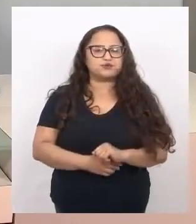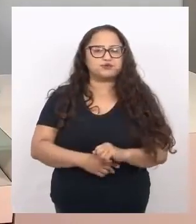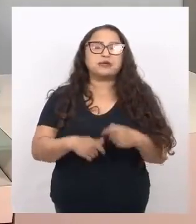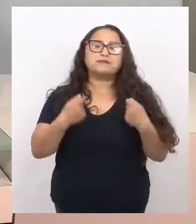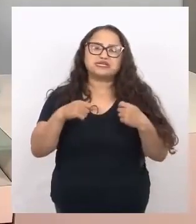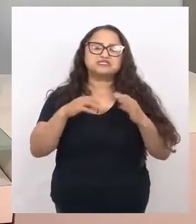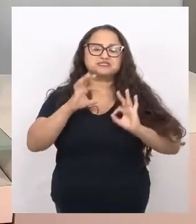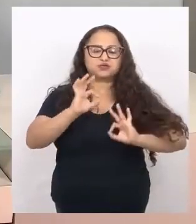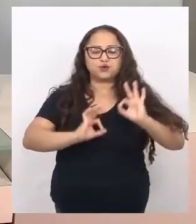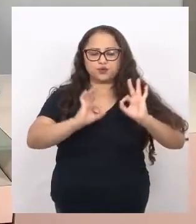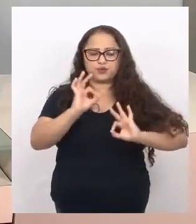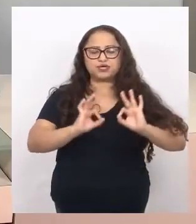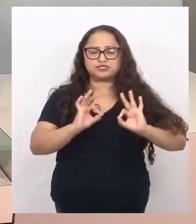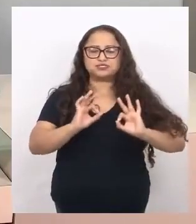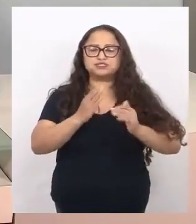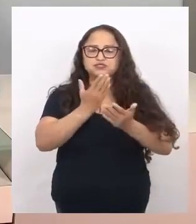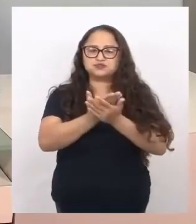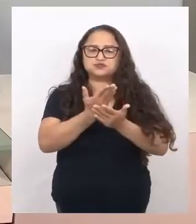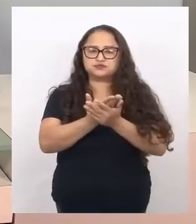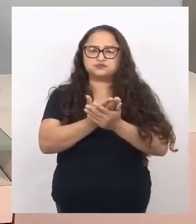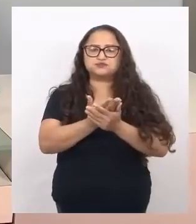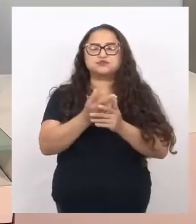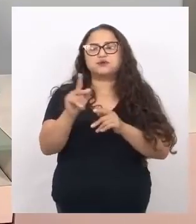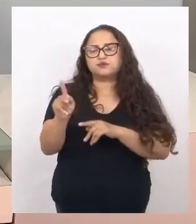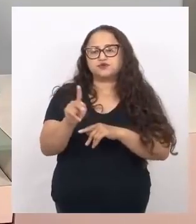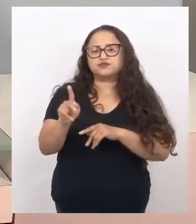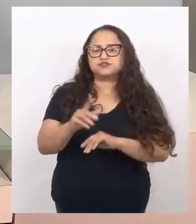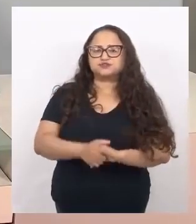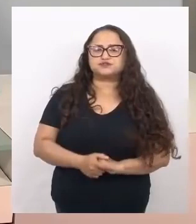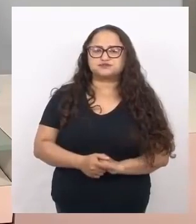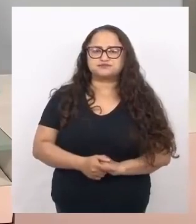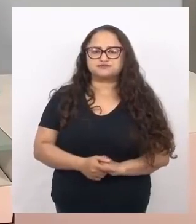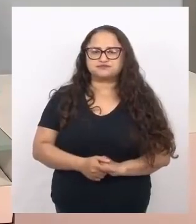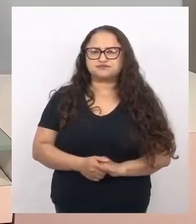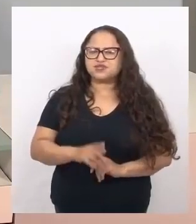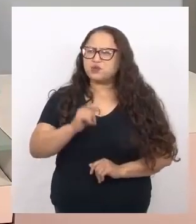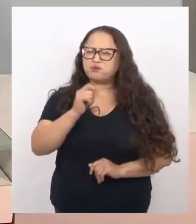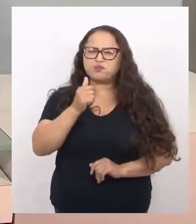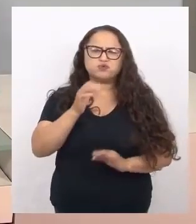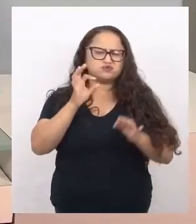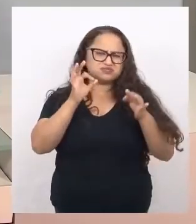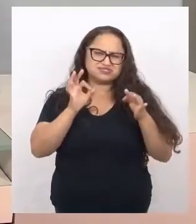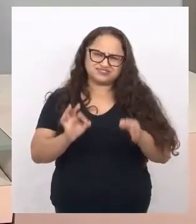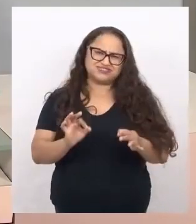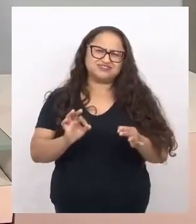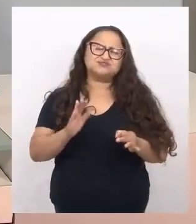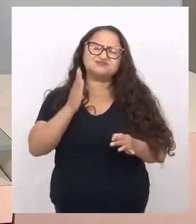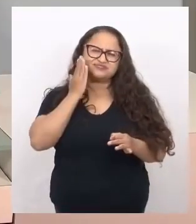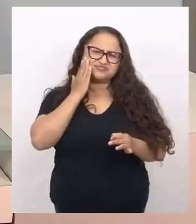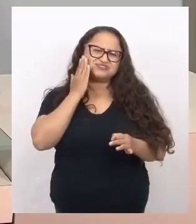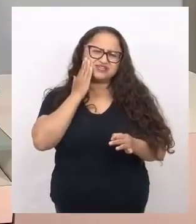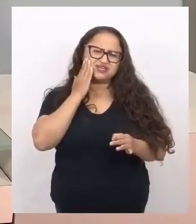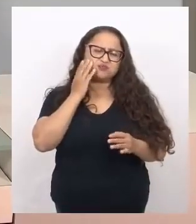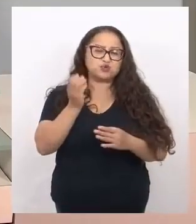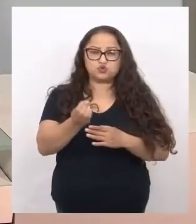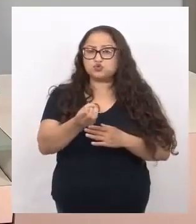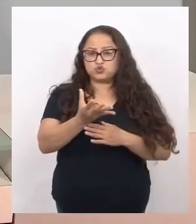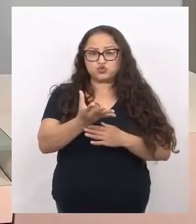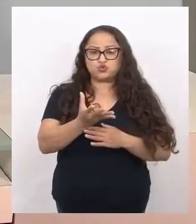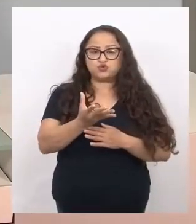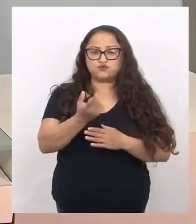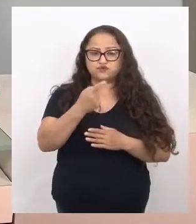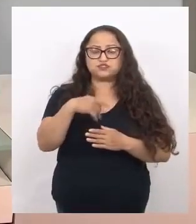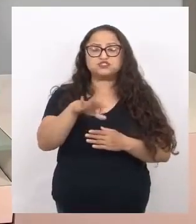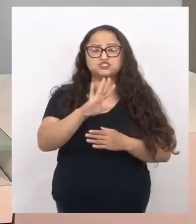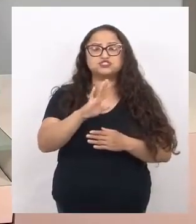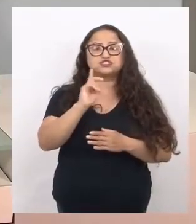tempo de estudo da professora Thaís. Ainda é muito pouco concreto, a gente sabe, essa é uma novidade que a gente falou